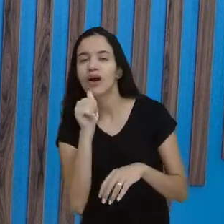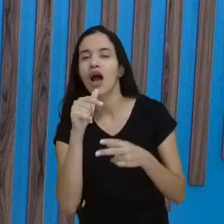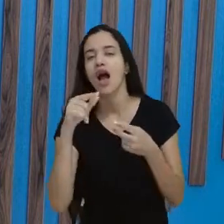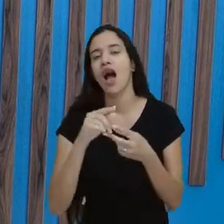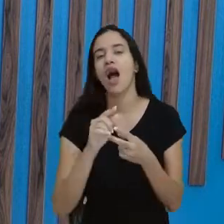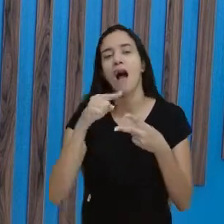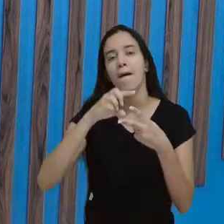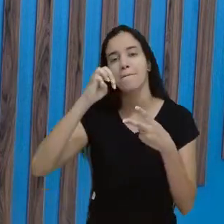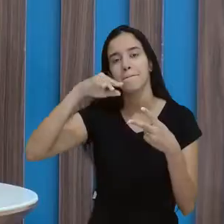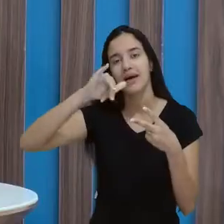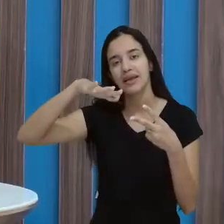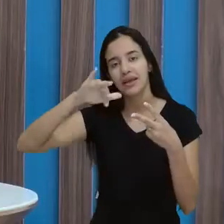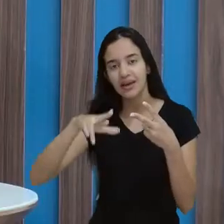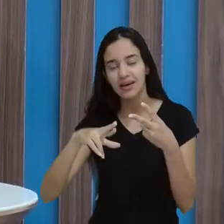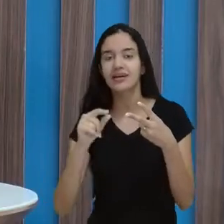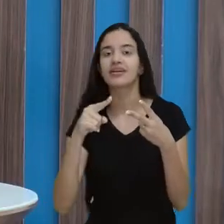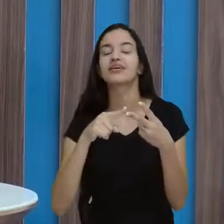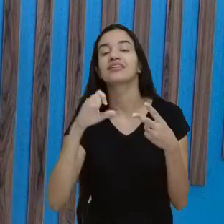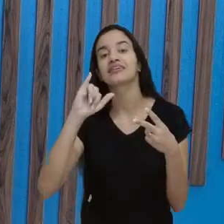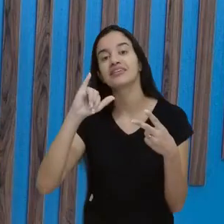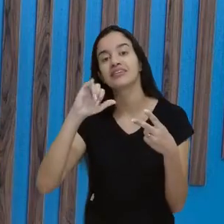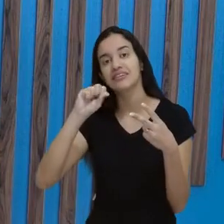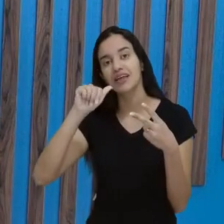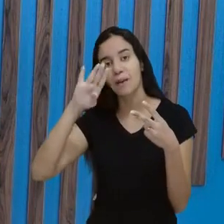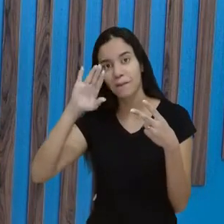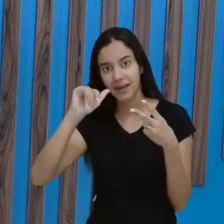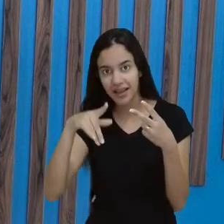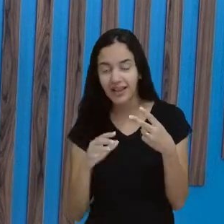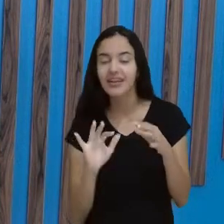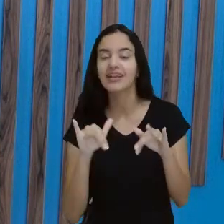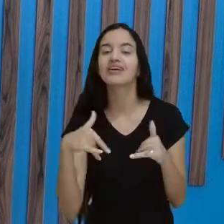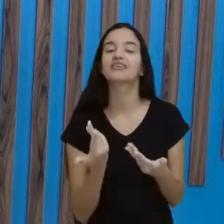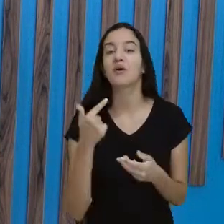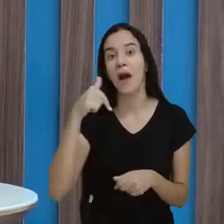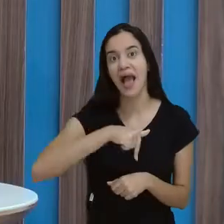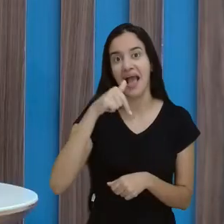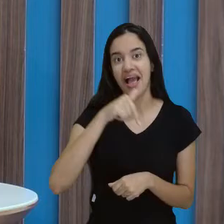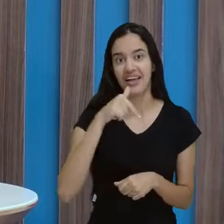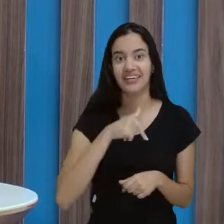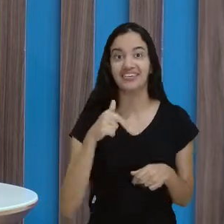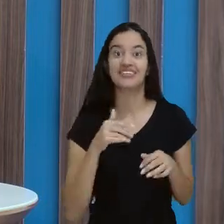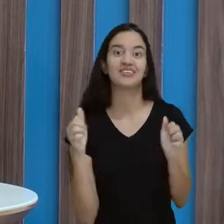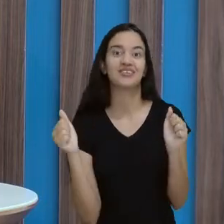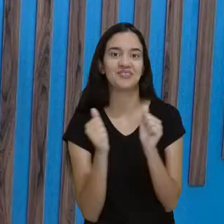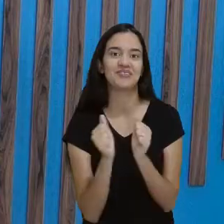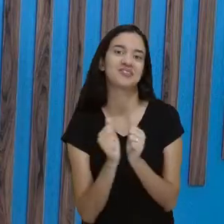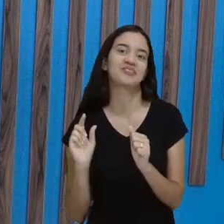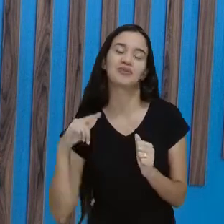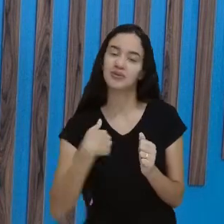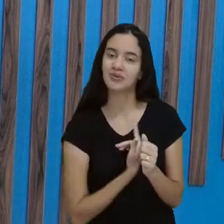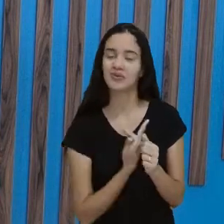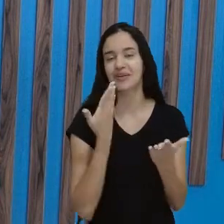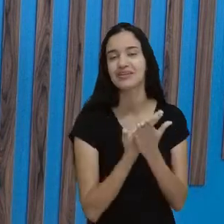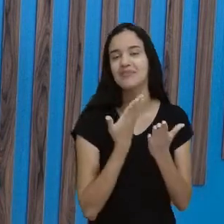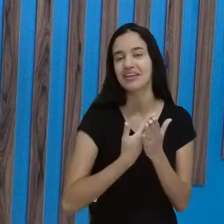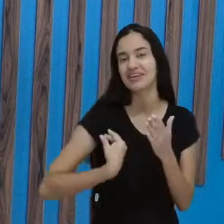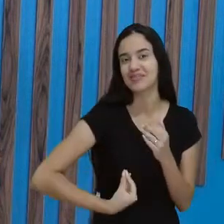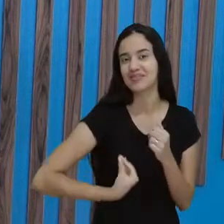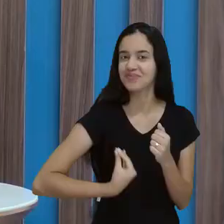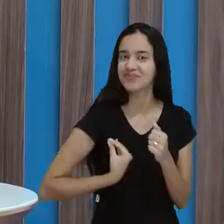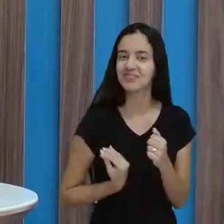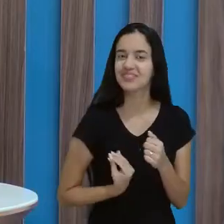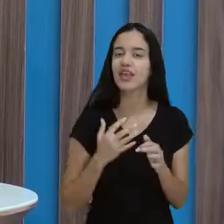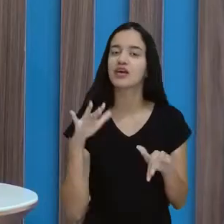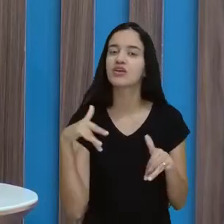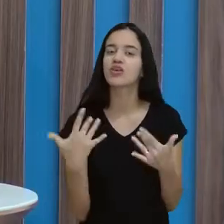Samara, Maiara, não é? Estarão por aqui conosco, isso participando mesmo das aulas presencialmente aqui, hein? Já